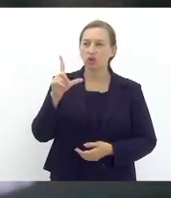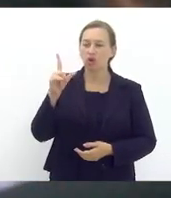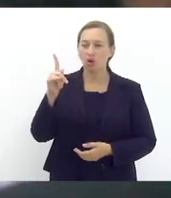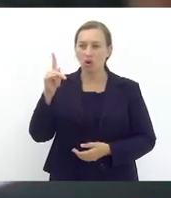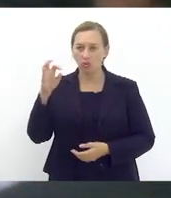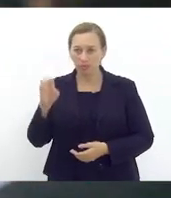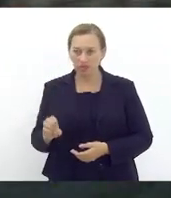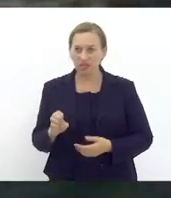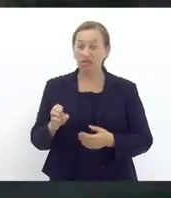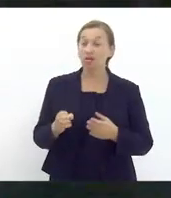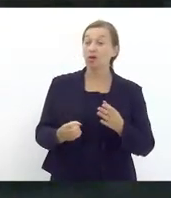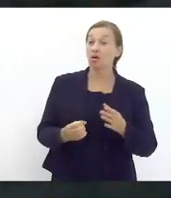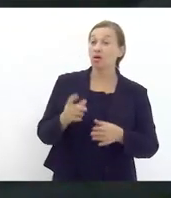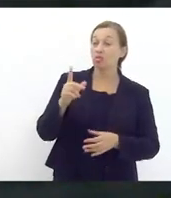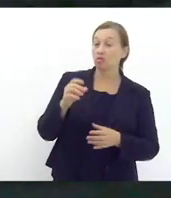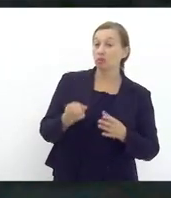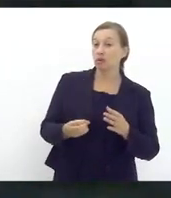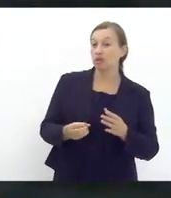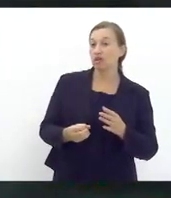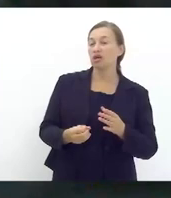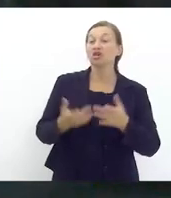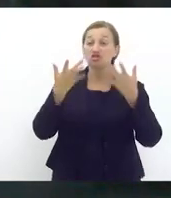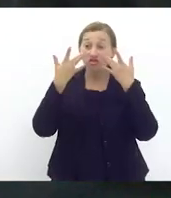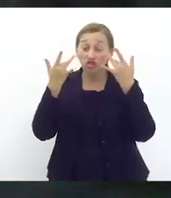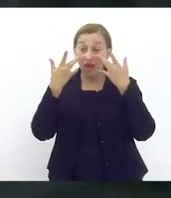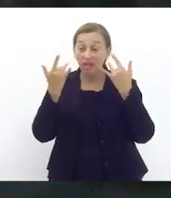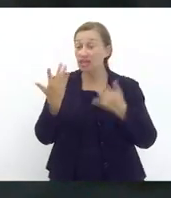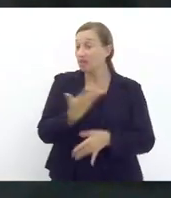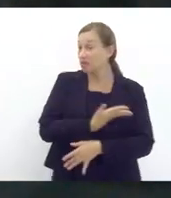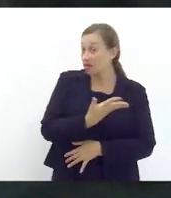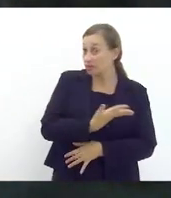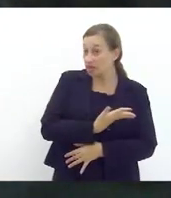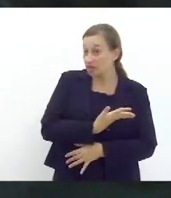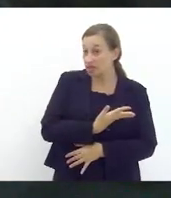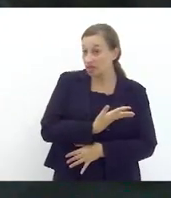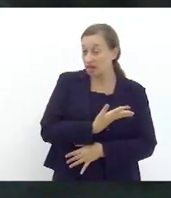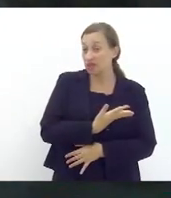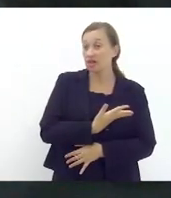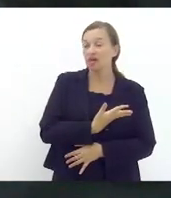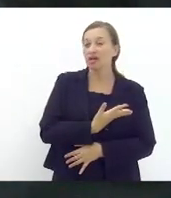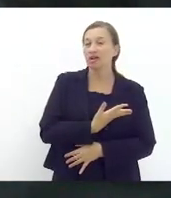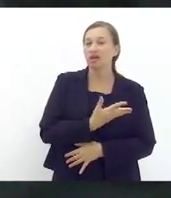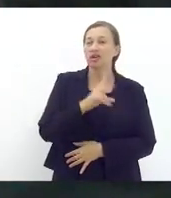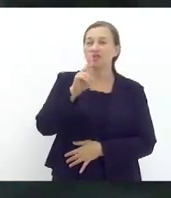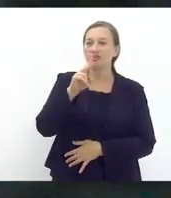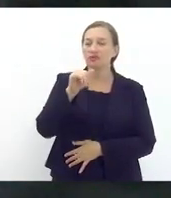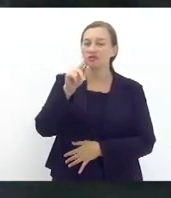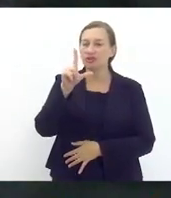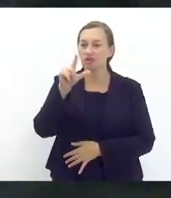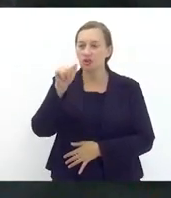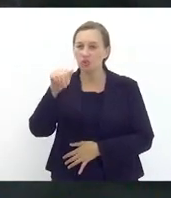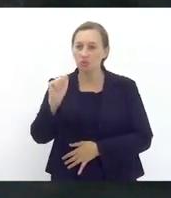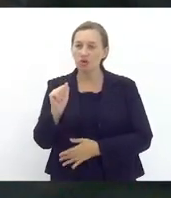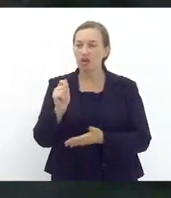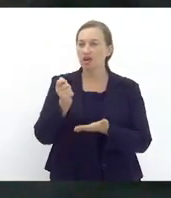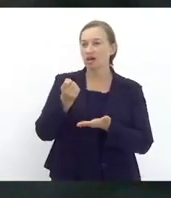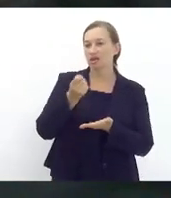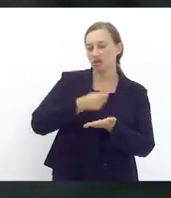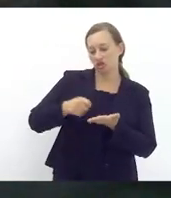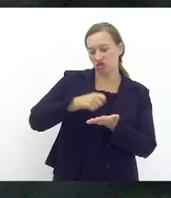registrar a presença da minha amiga querida minha querida amiga vi uma piedade escritora